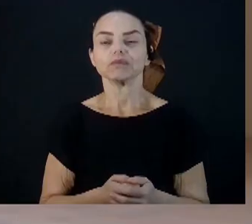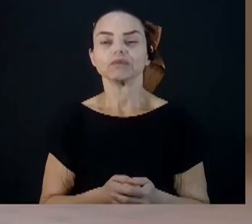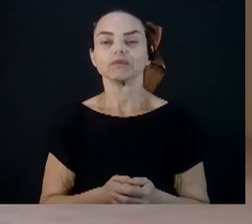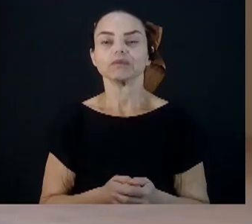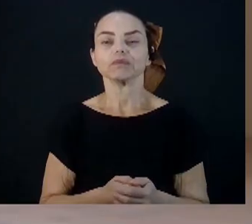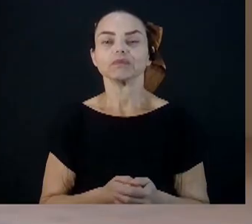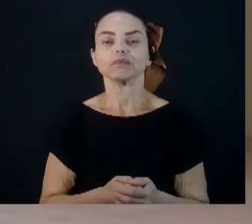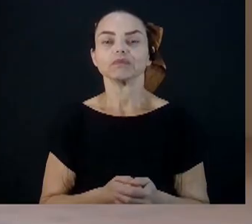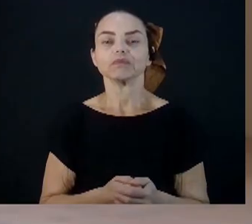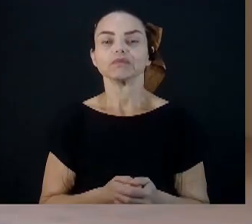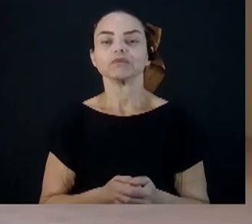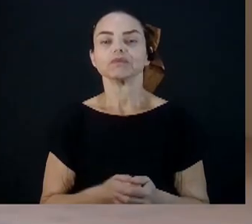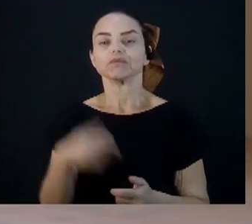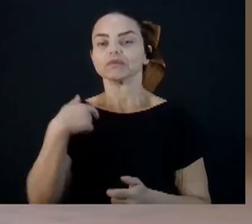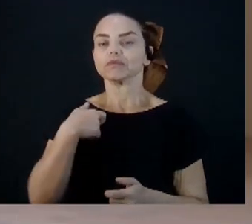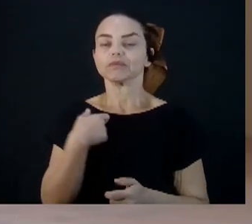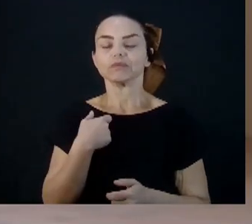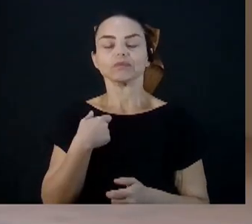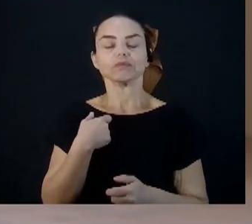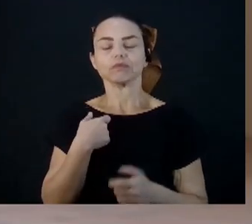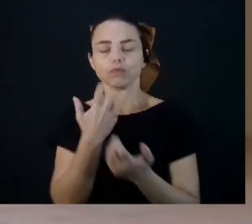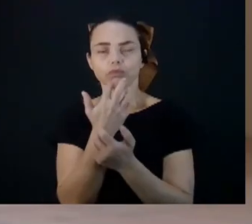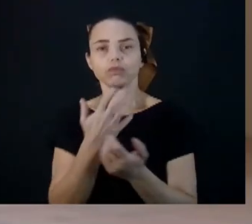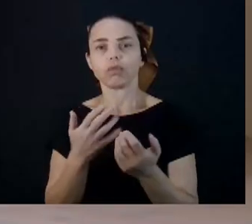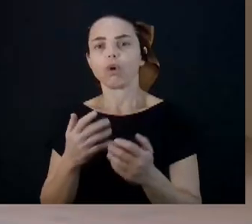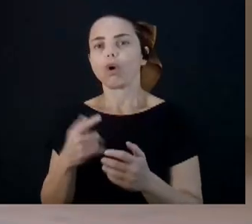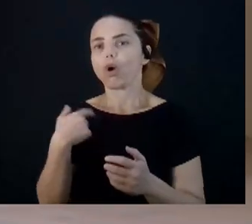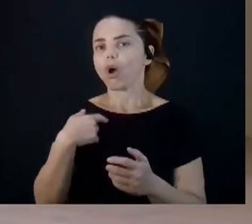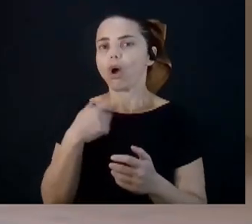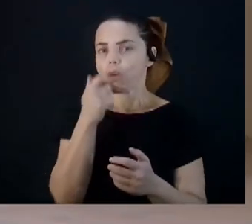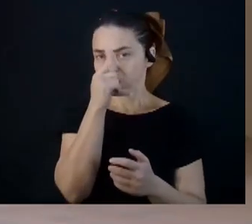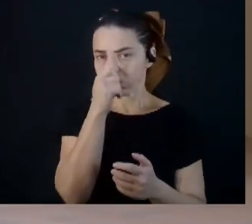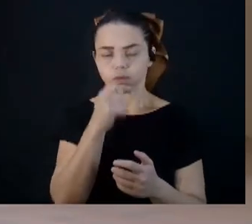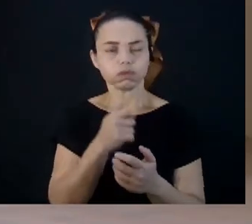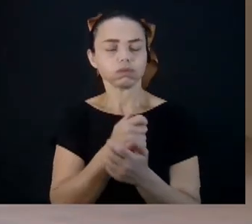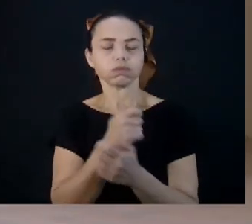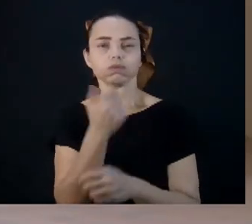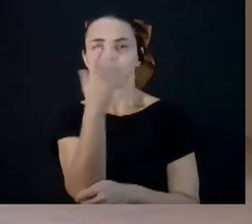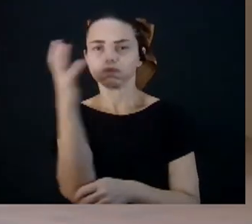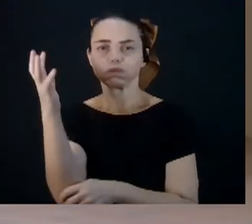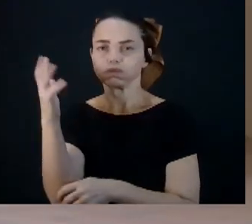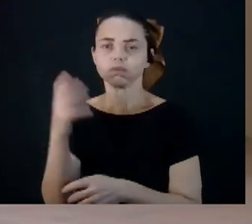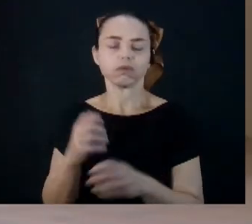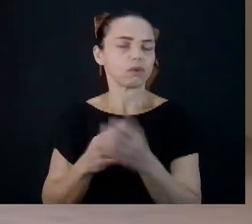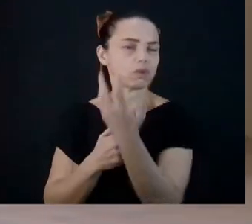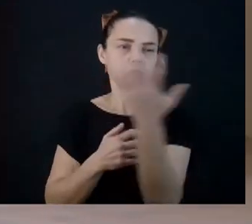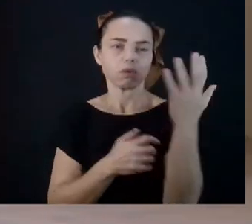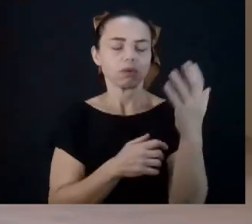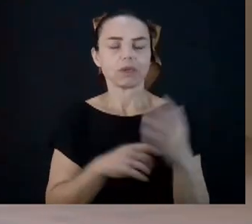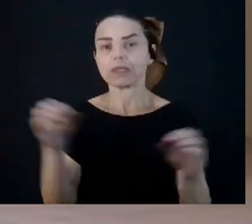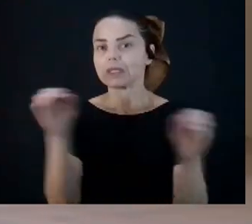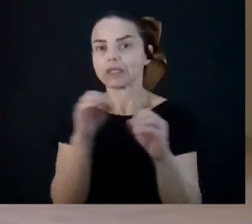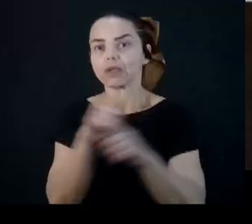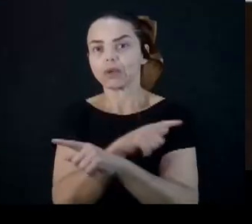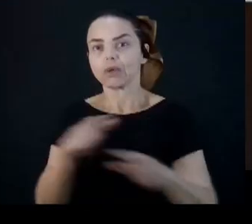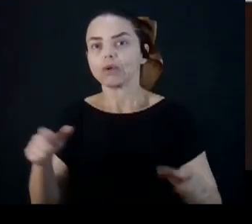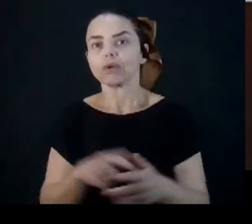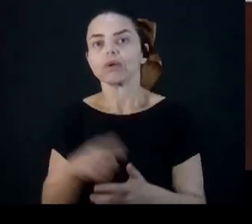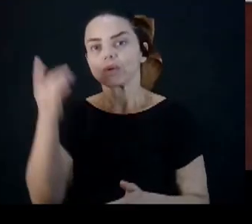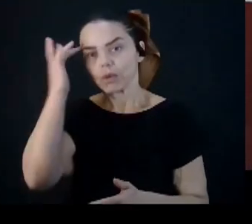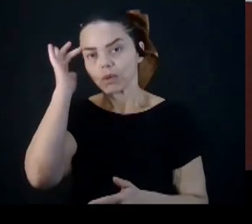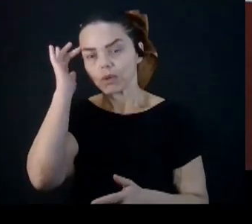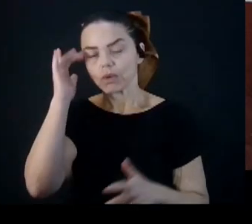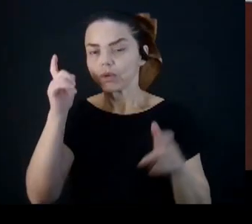Isso aqui era mato, não tinha, assim, absolutamente nada, né? Ele vem e acha esse lugar onde